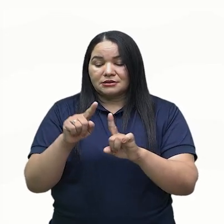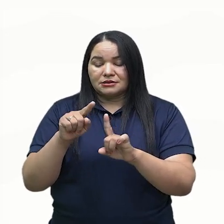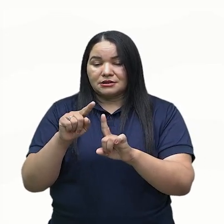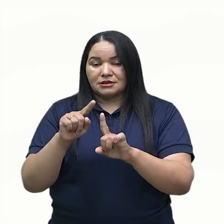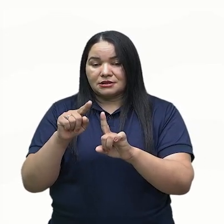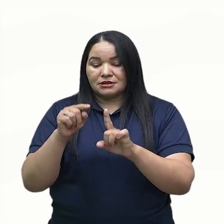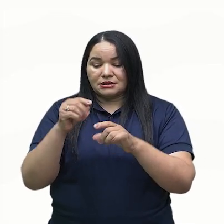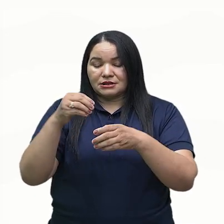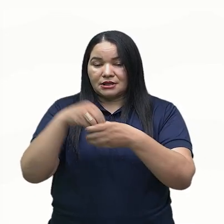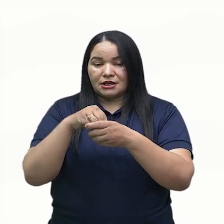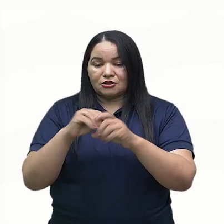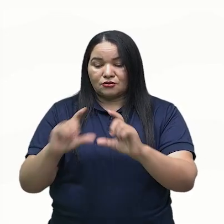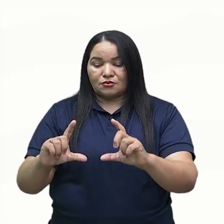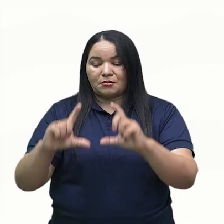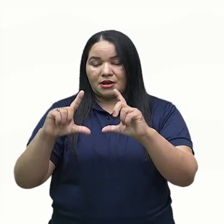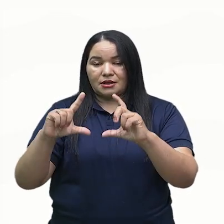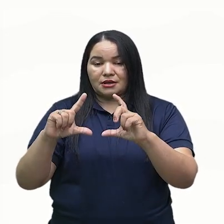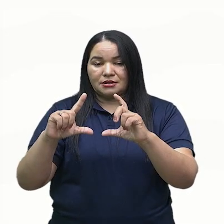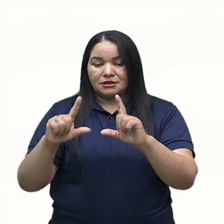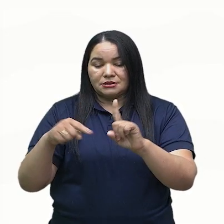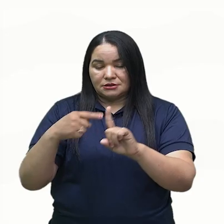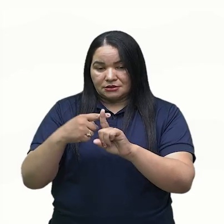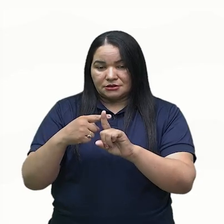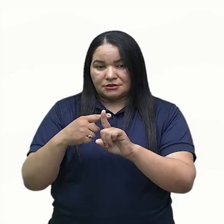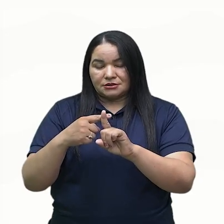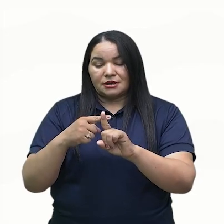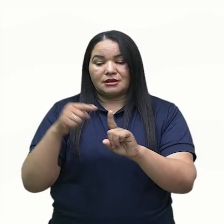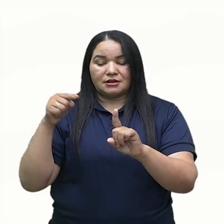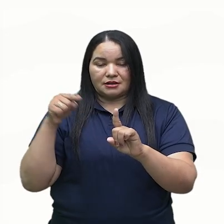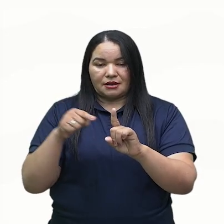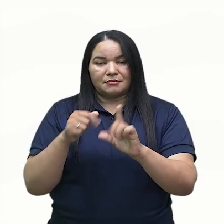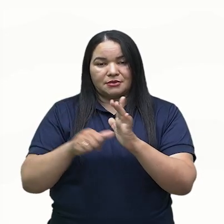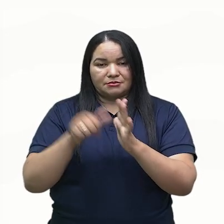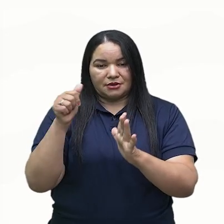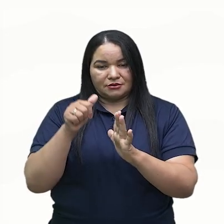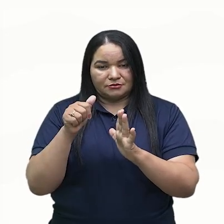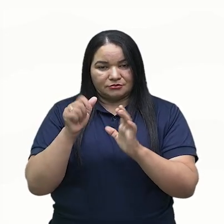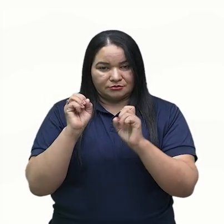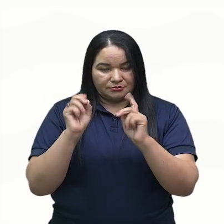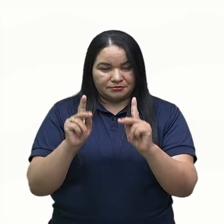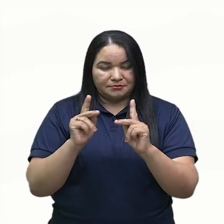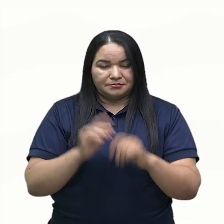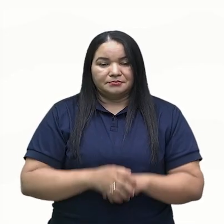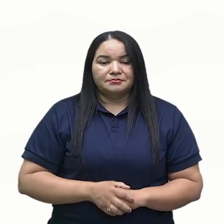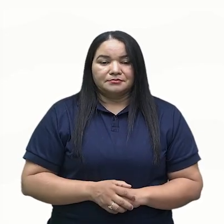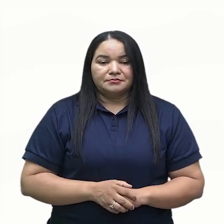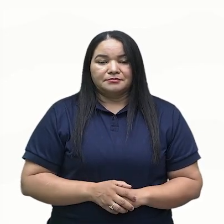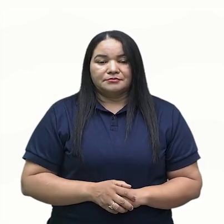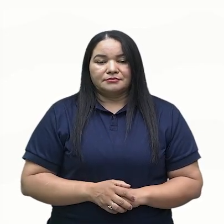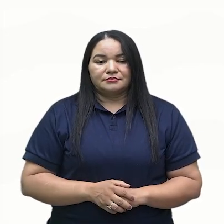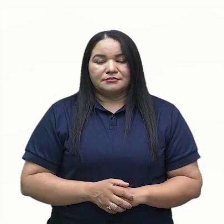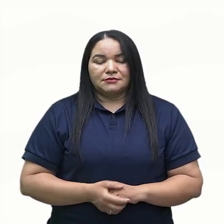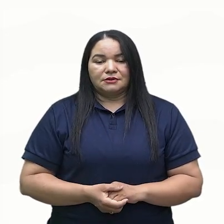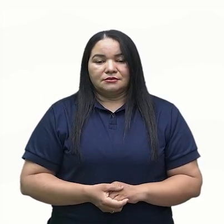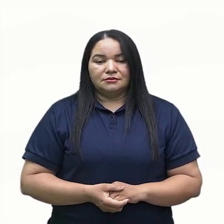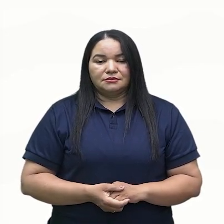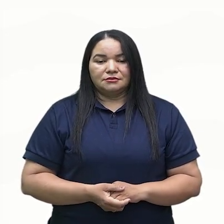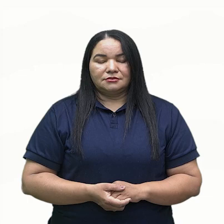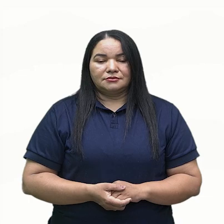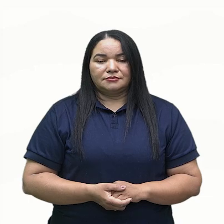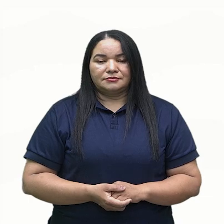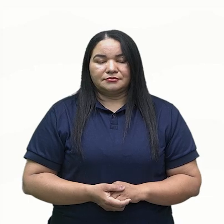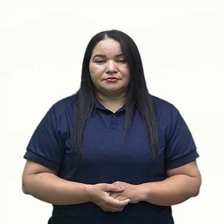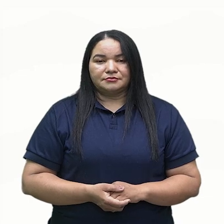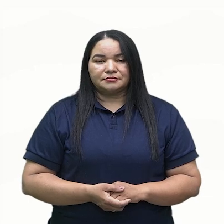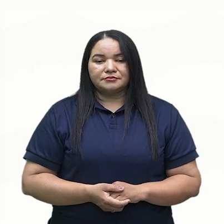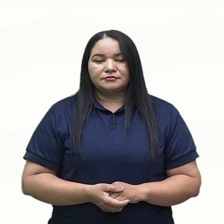adição ela está dentro de um parênteses, é nela que a gente vai primeiro, tá bom? Ou seja, pessoal, a gente tem